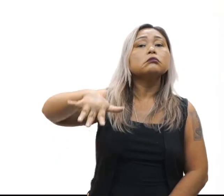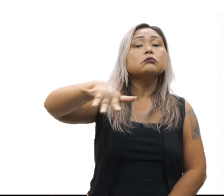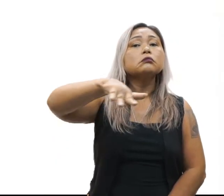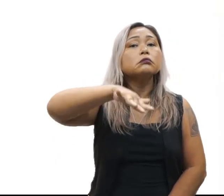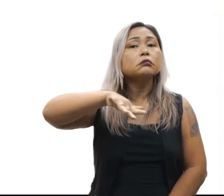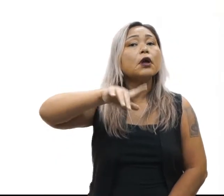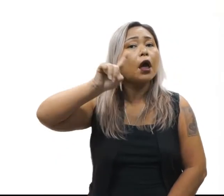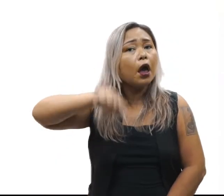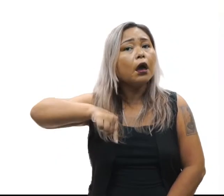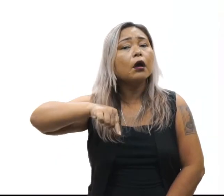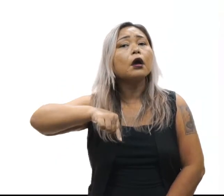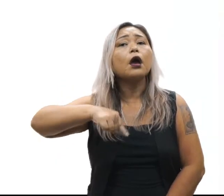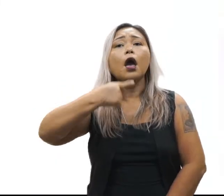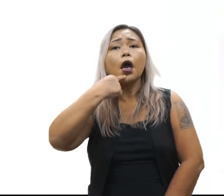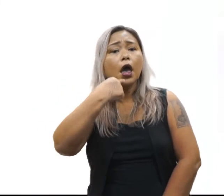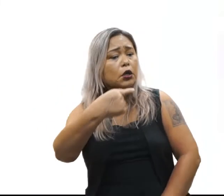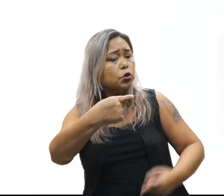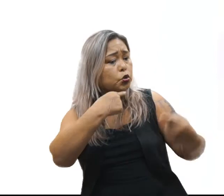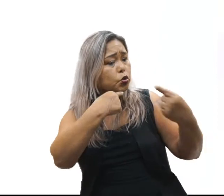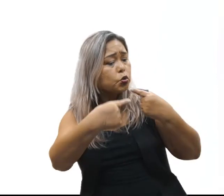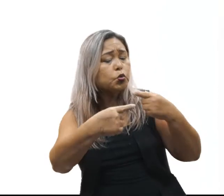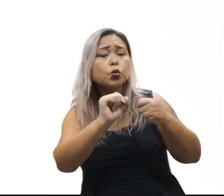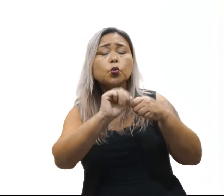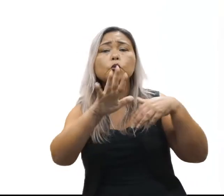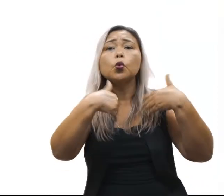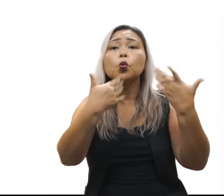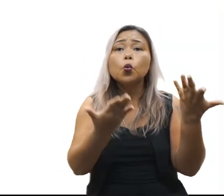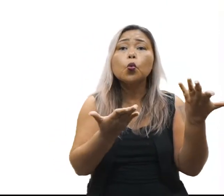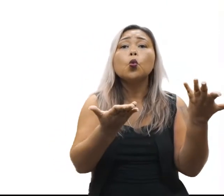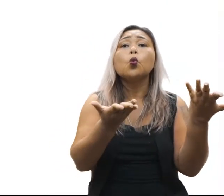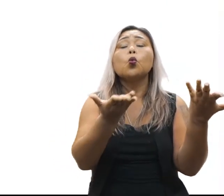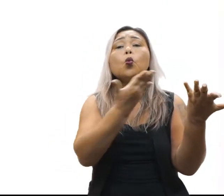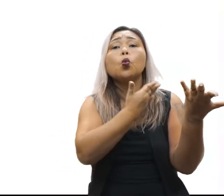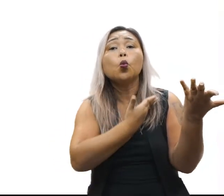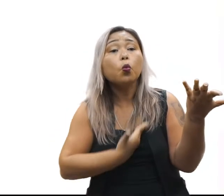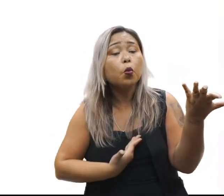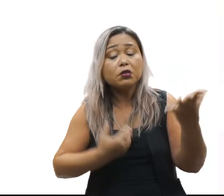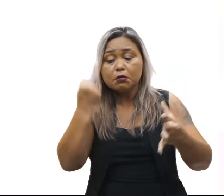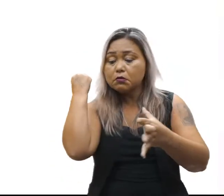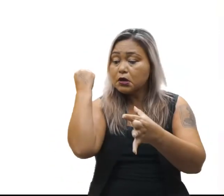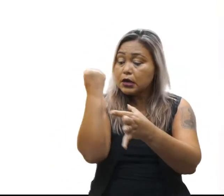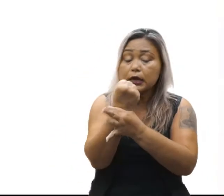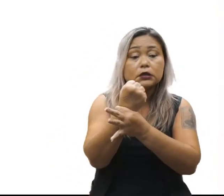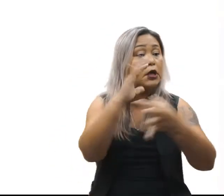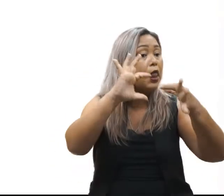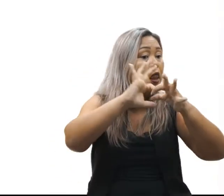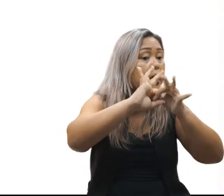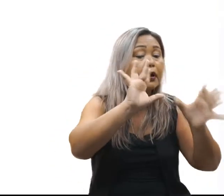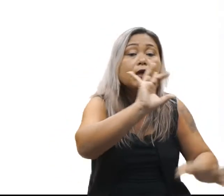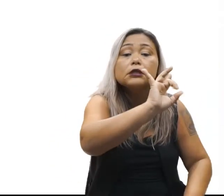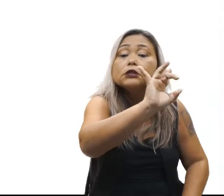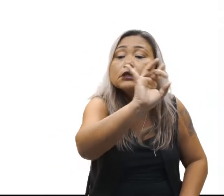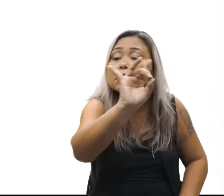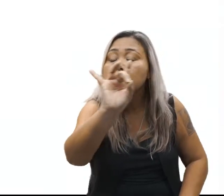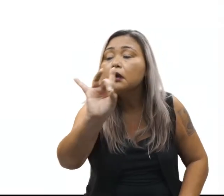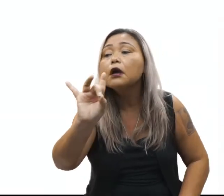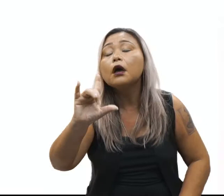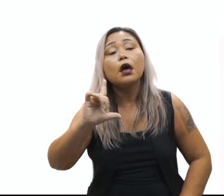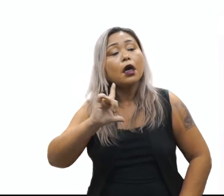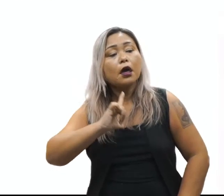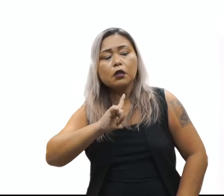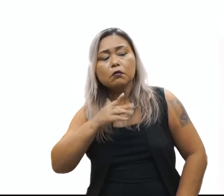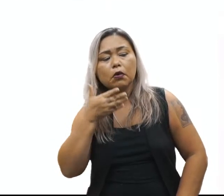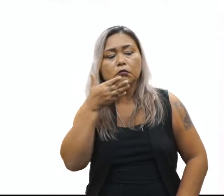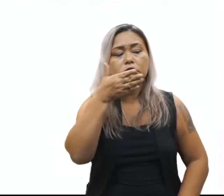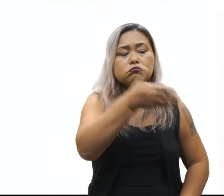é discutida, né? O Estado deve garantir as liberdades individuais e que ele não deve intervir nessas